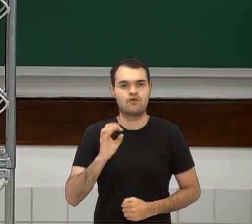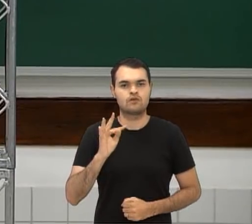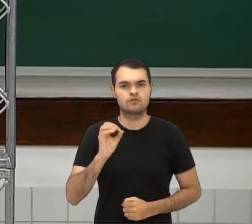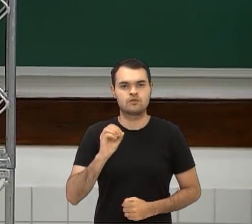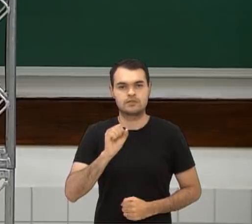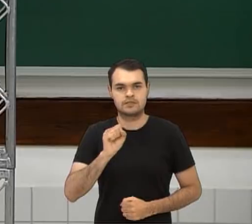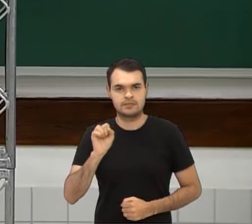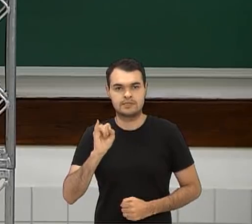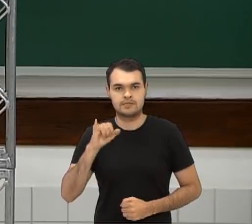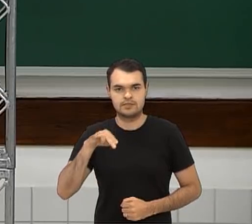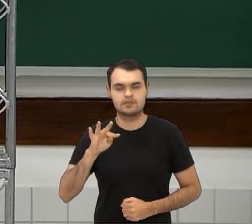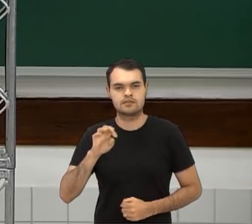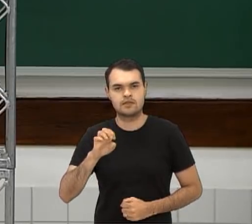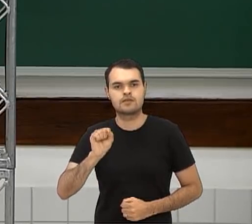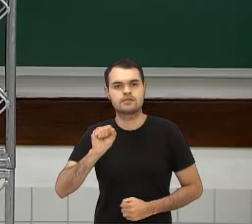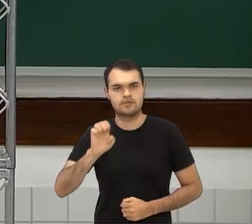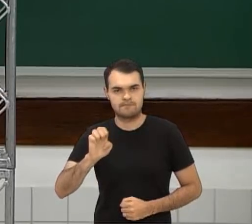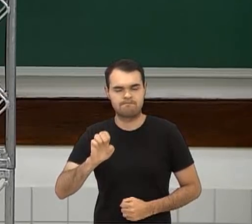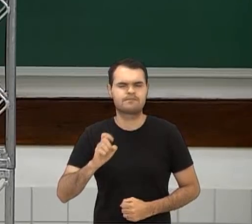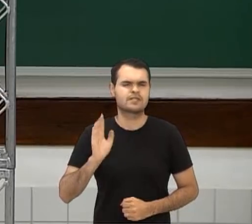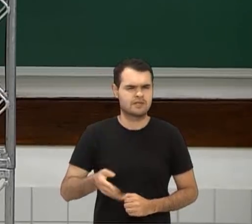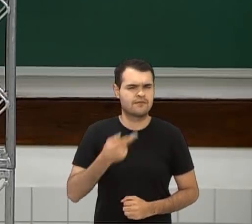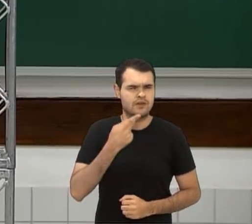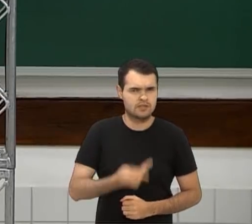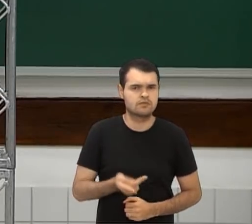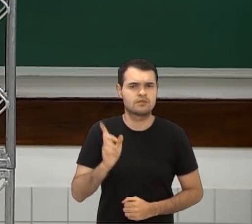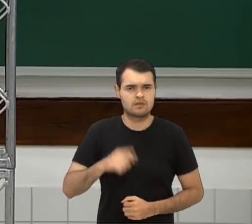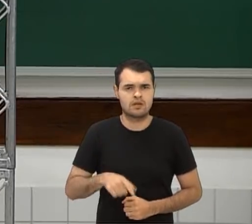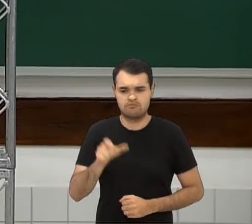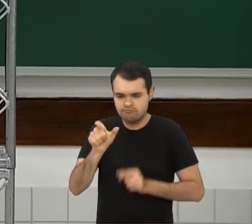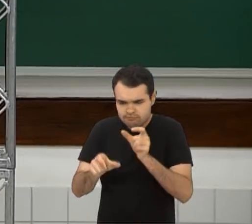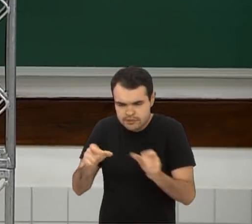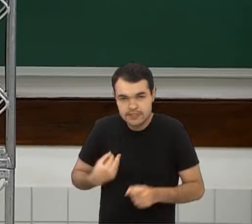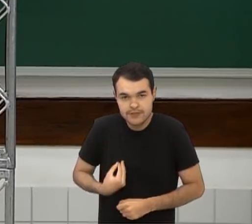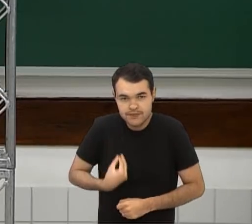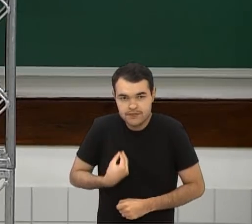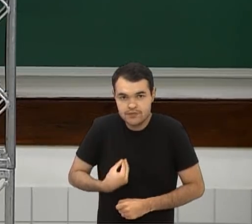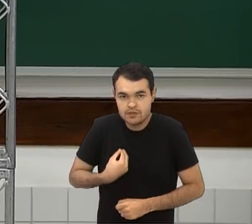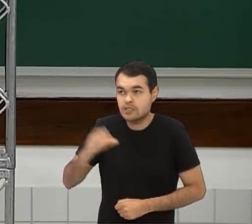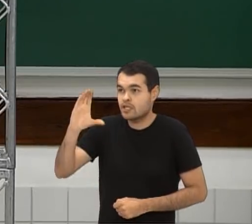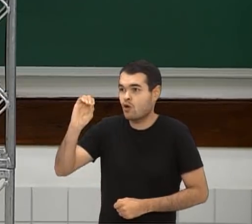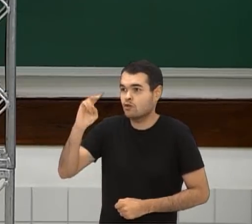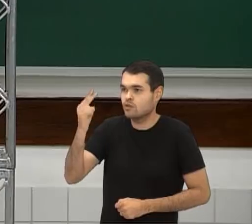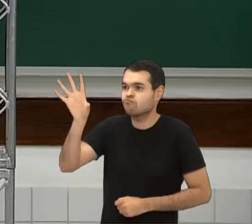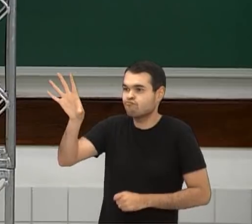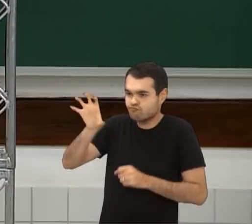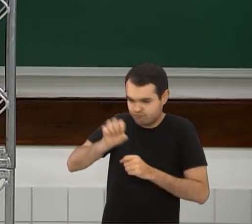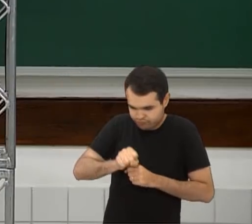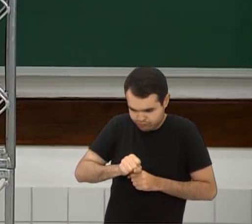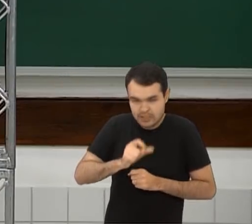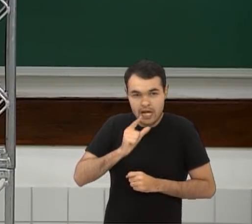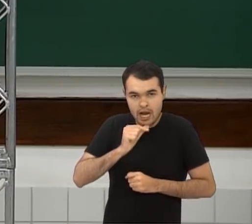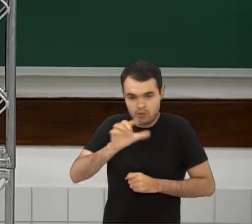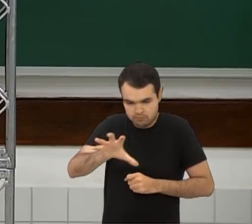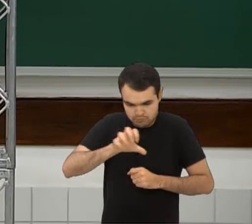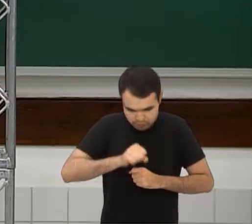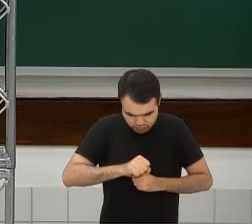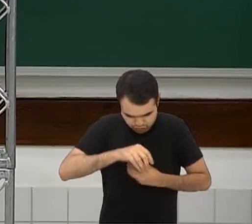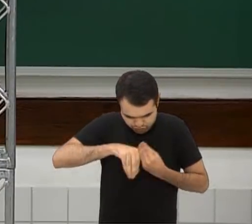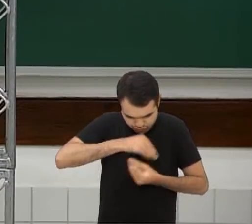fotossíntese, onde o ser vivo é capaz de absorver o gás carbônico, a água, bater tudo isso no